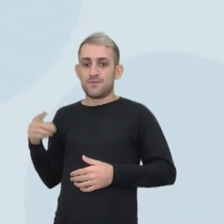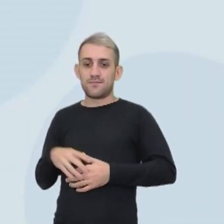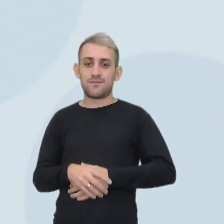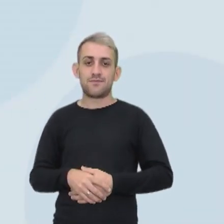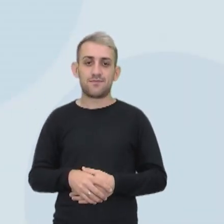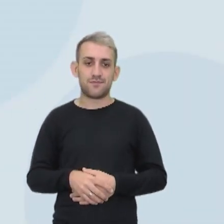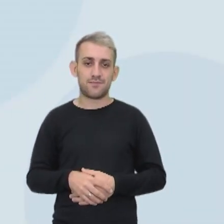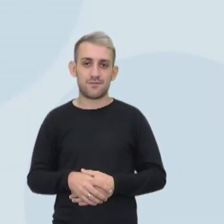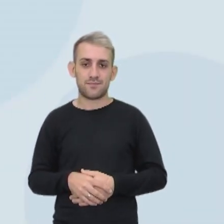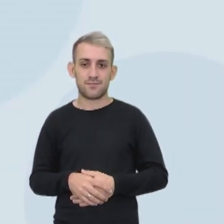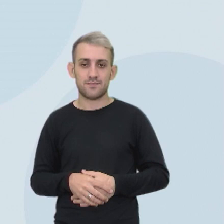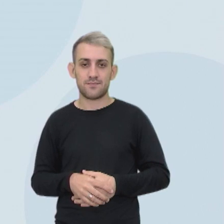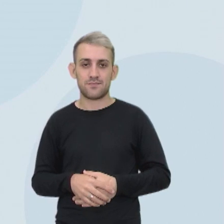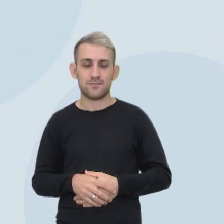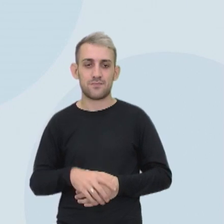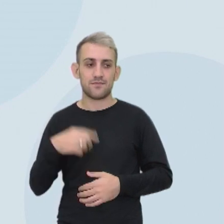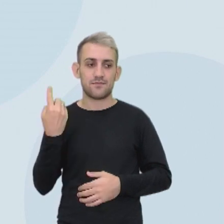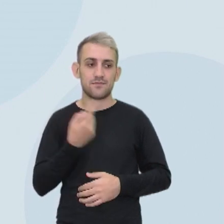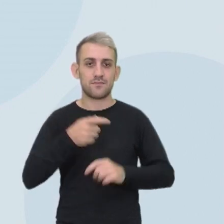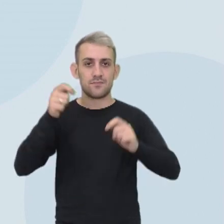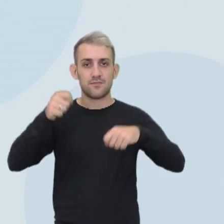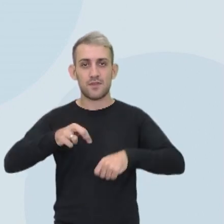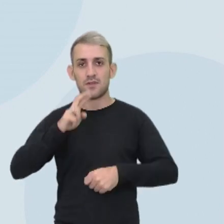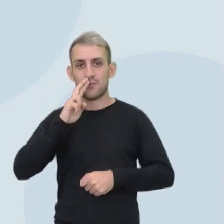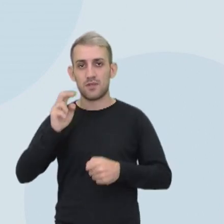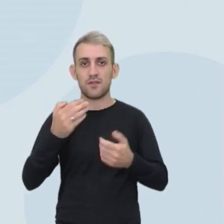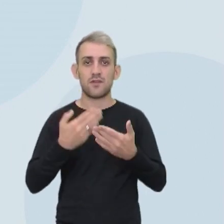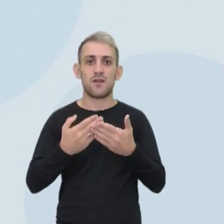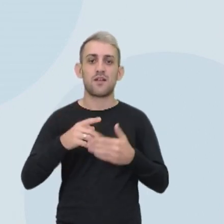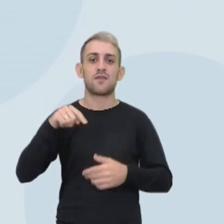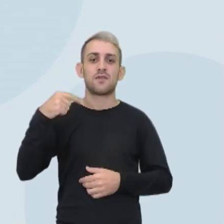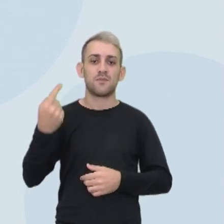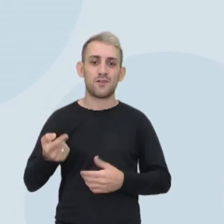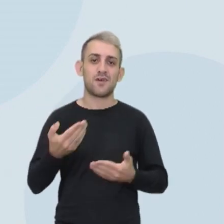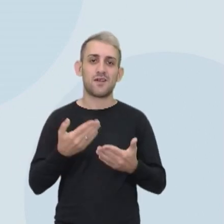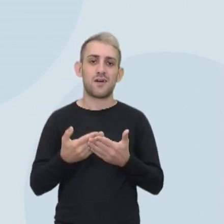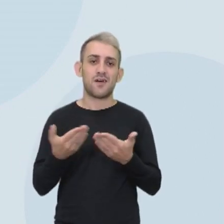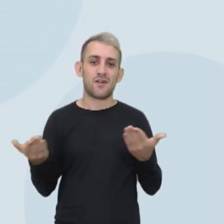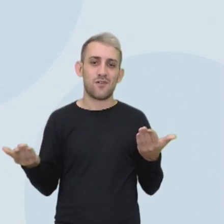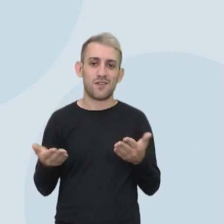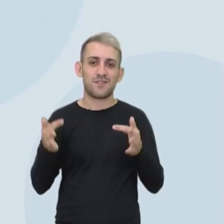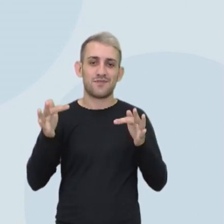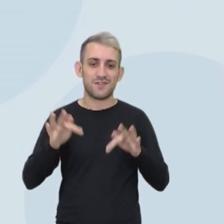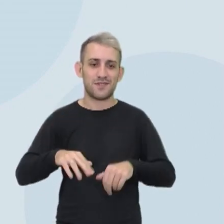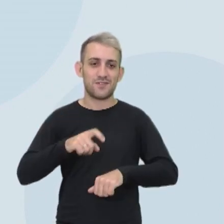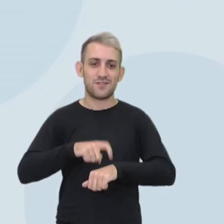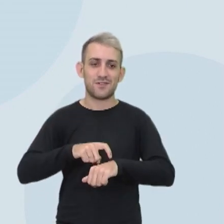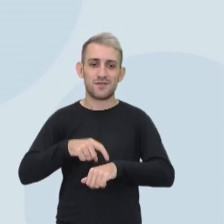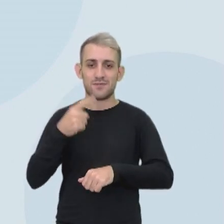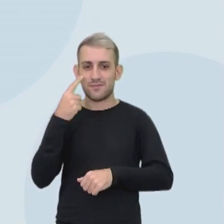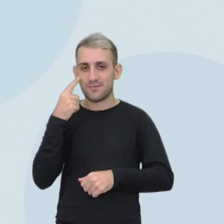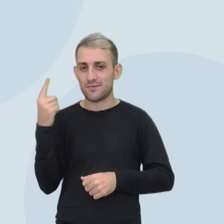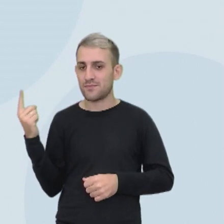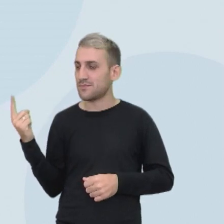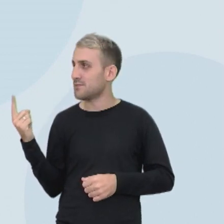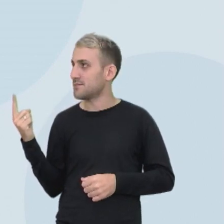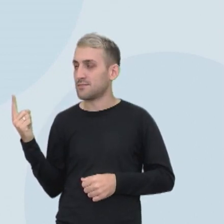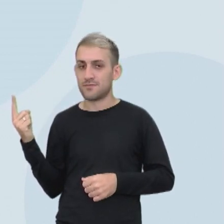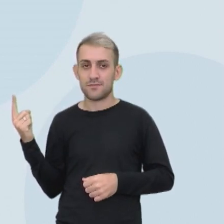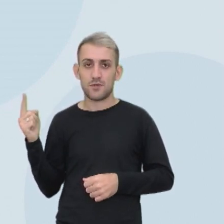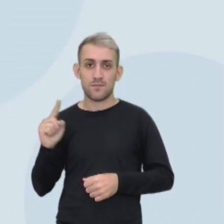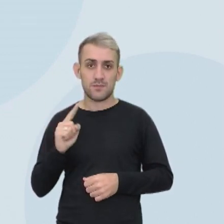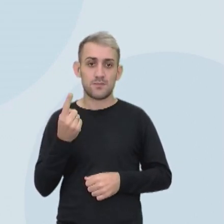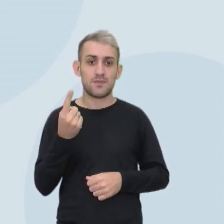e para a gente responder isso na próxima aula, tal, né? E a aula está ficando meio apertado o tempo, então vamos às questões. Essa daí é o